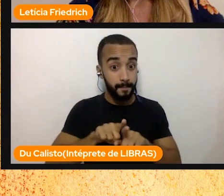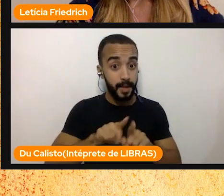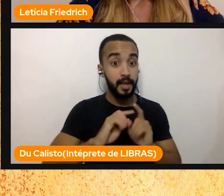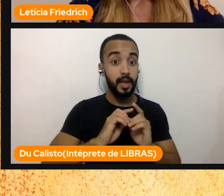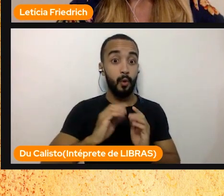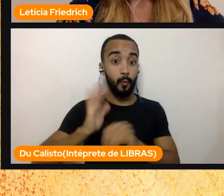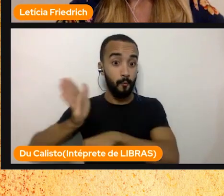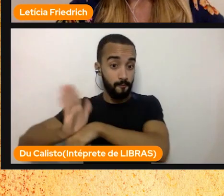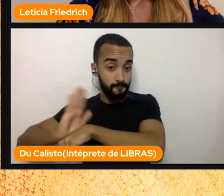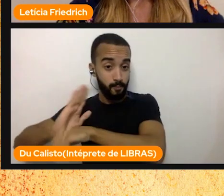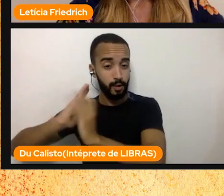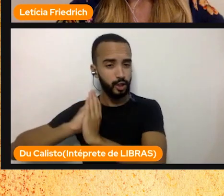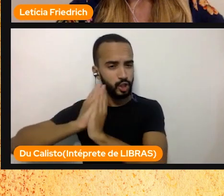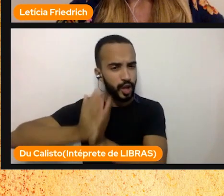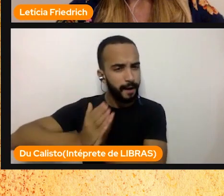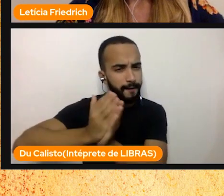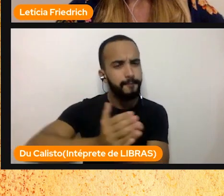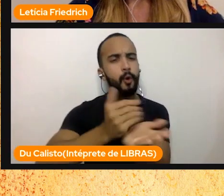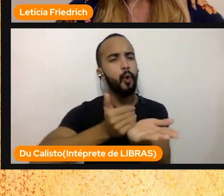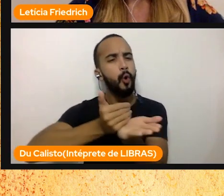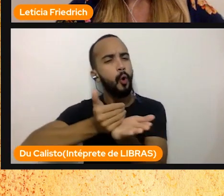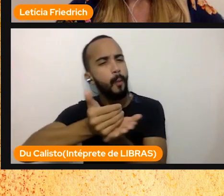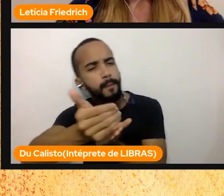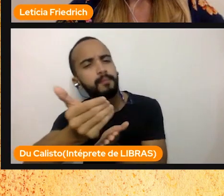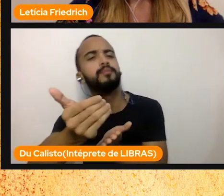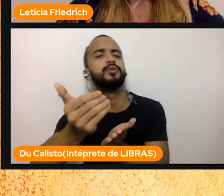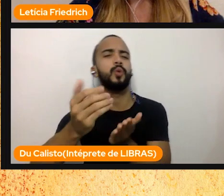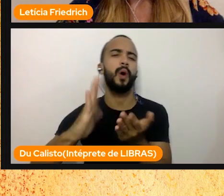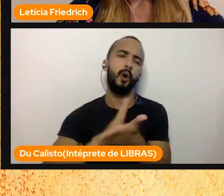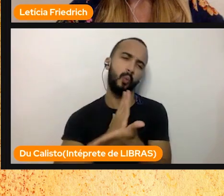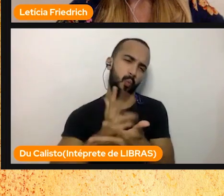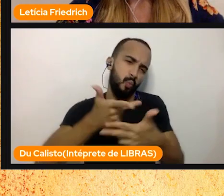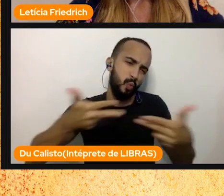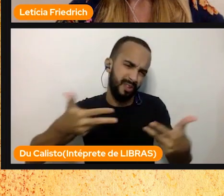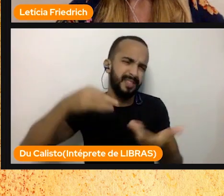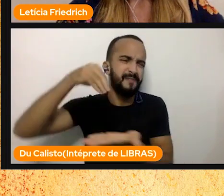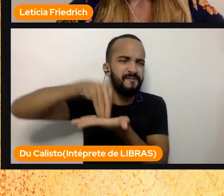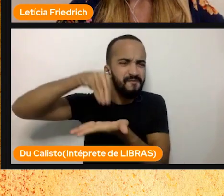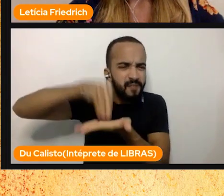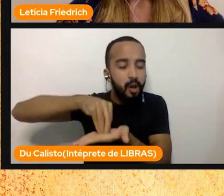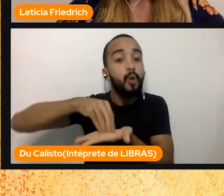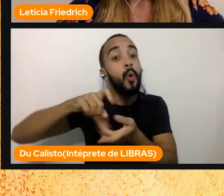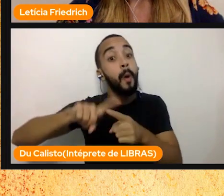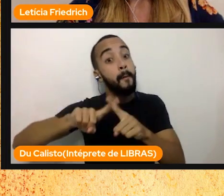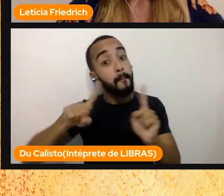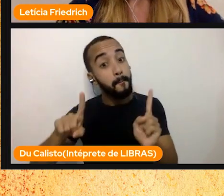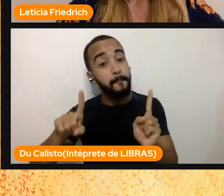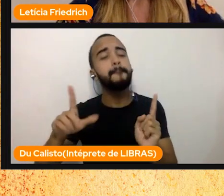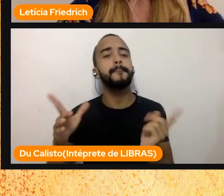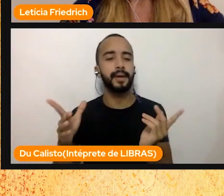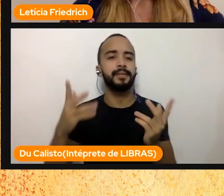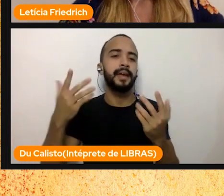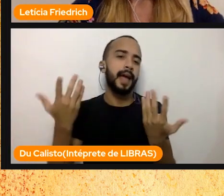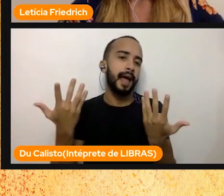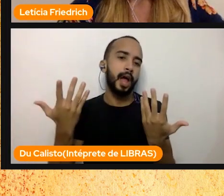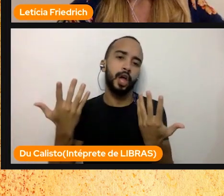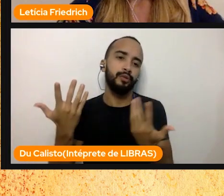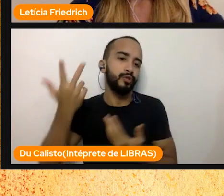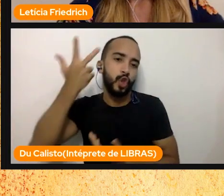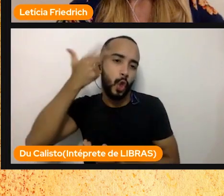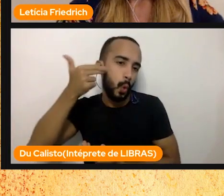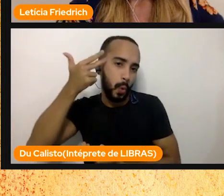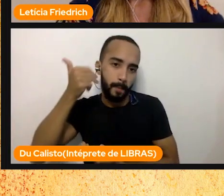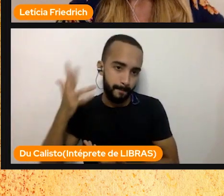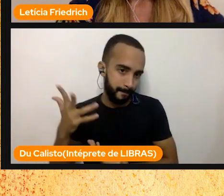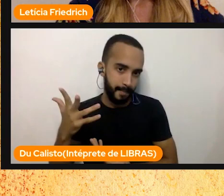tivemos algumas coisas que passaram, tipo algum cenário que ficou faltando, alguns próprios, mas são coisas até certo ponto naturais de uma produção maior,